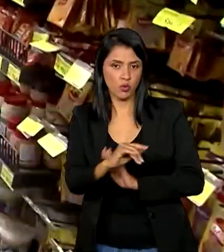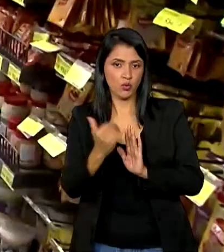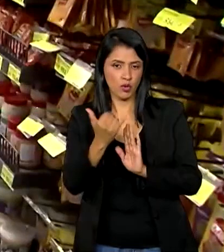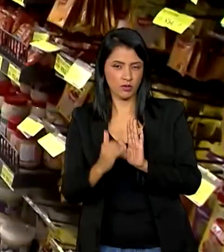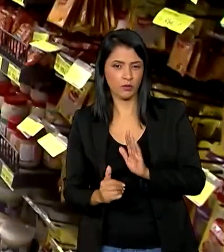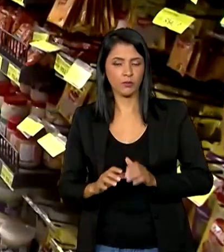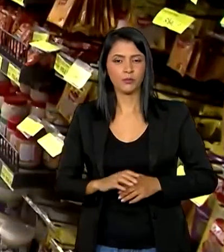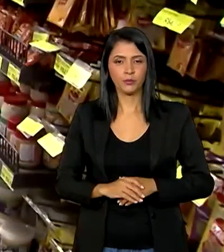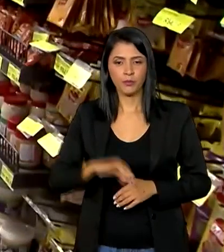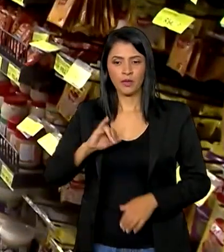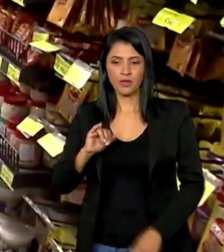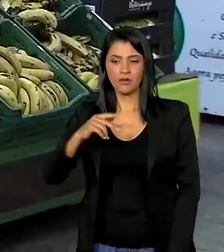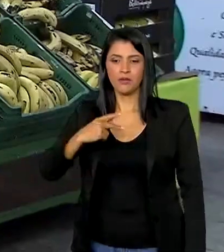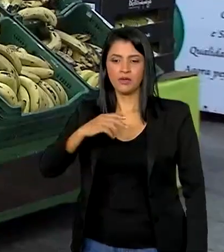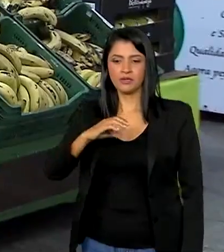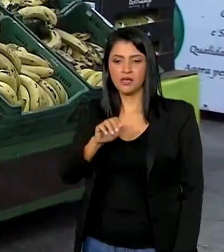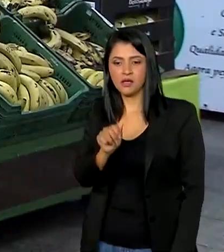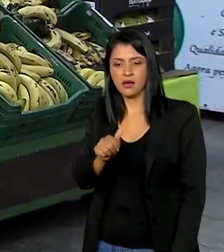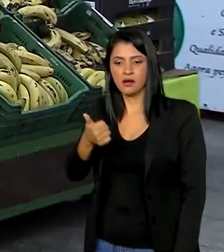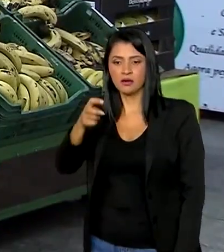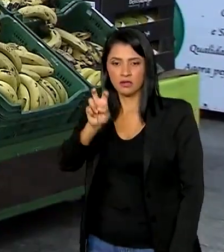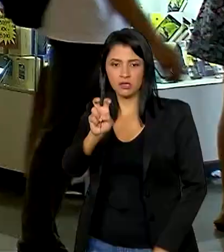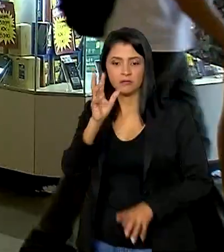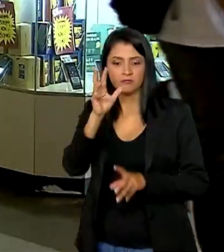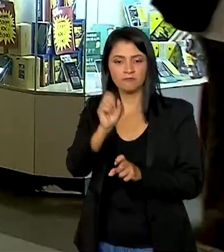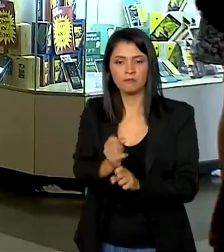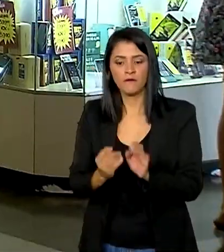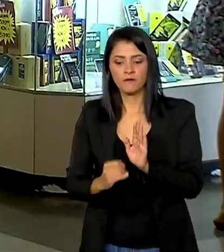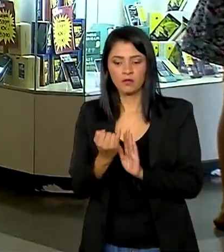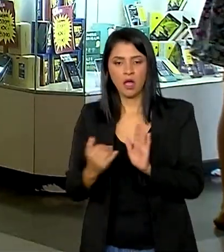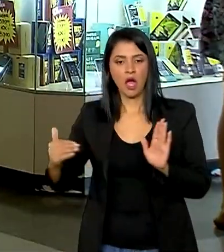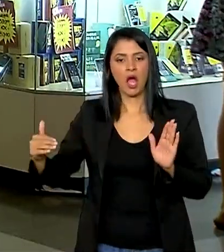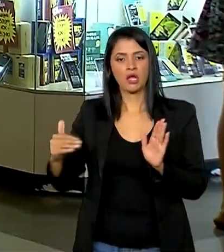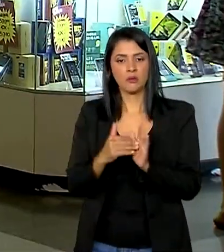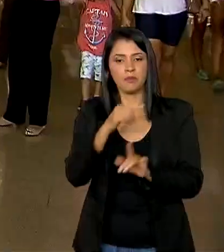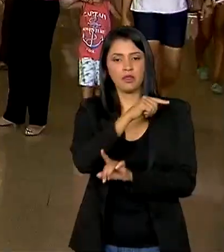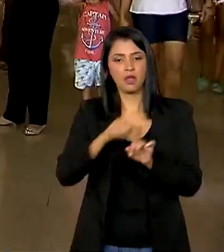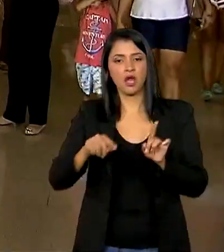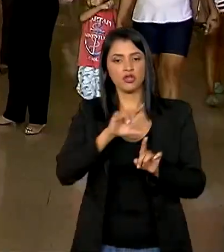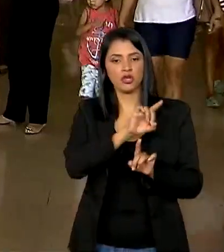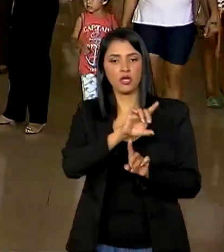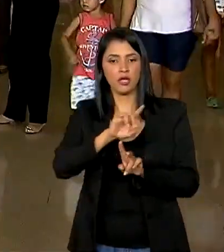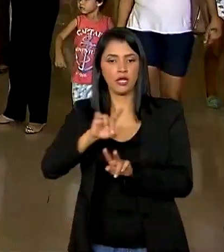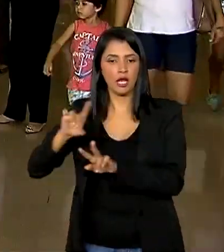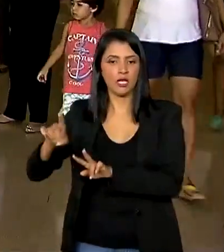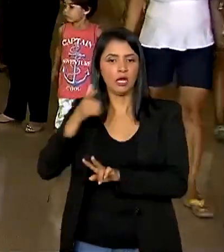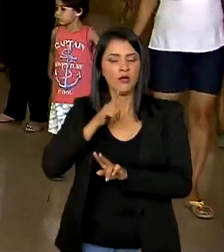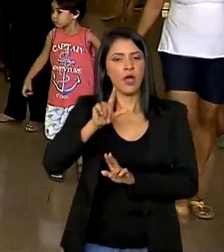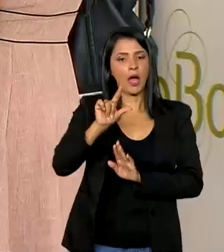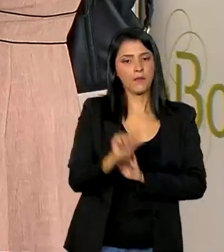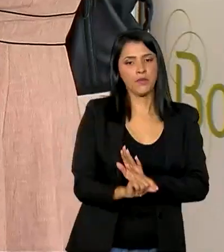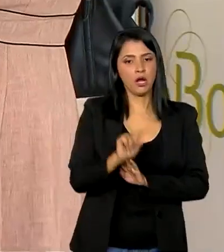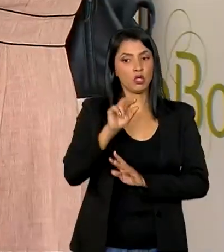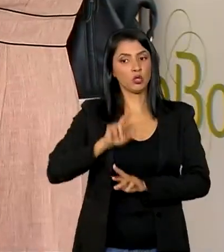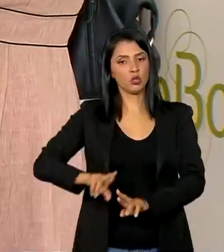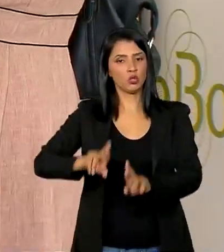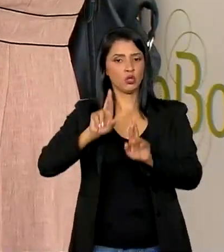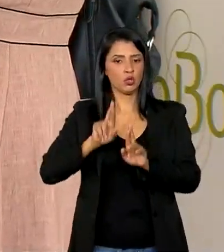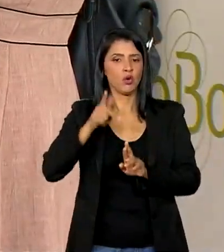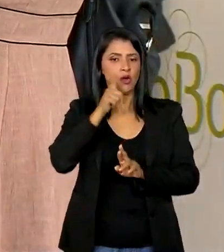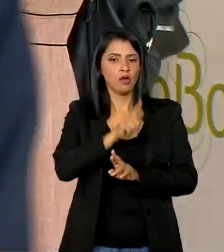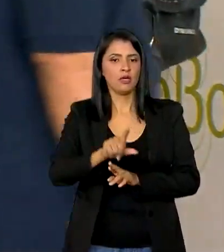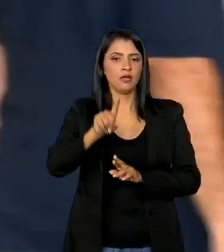A democracia não é um pacto de silêncio. A experiência brasileira mostra que o equilíbrio